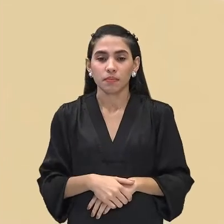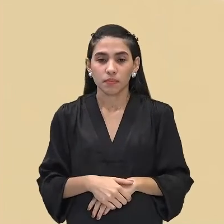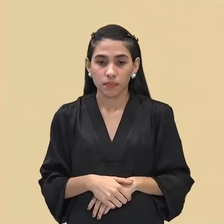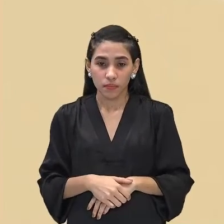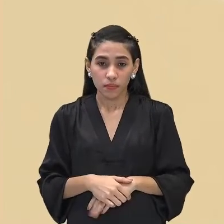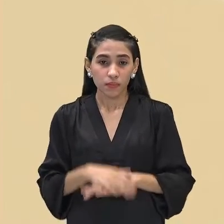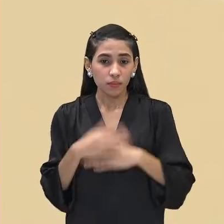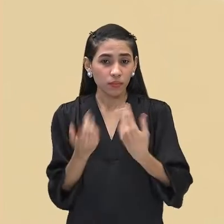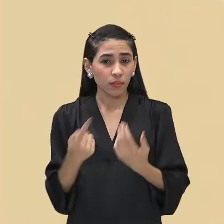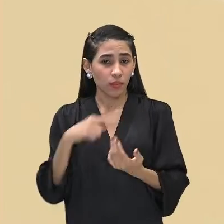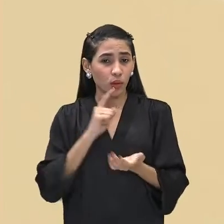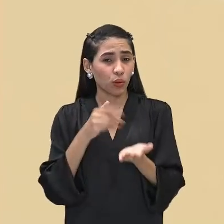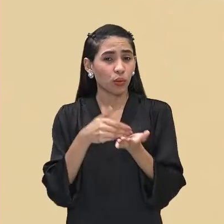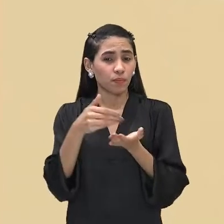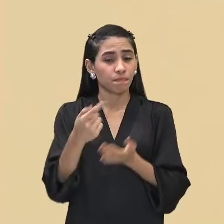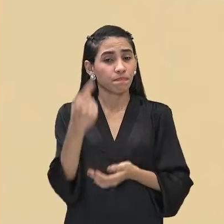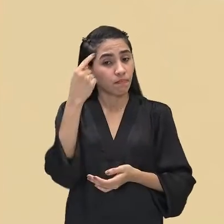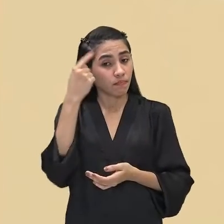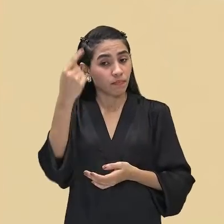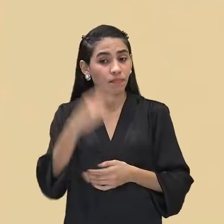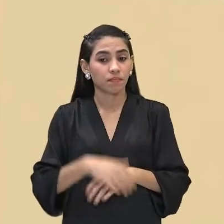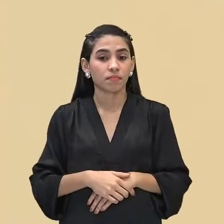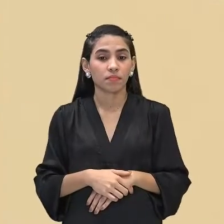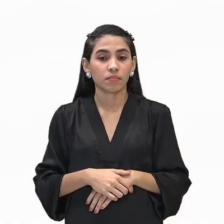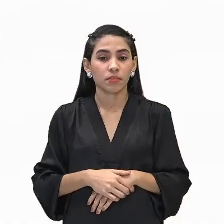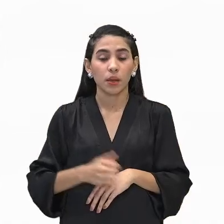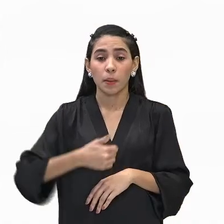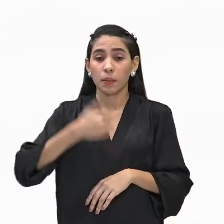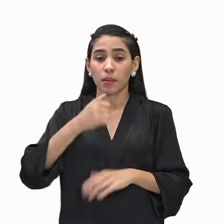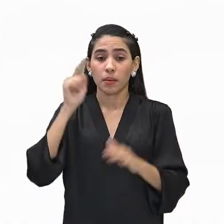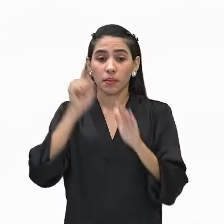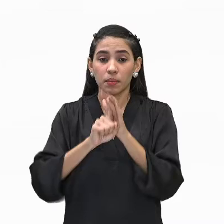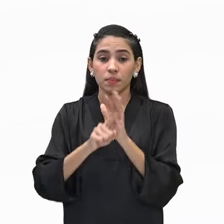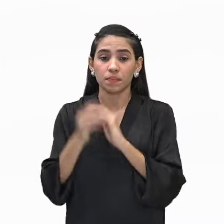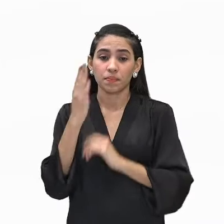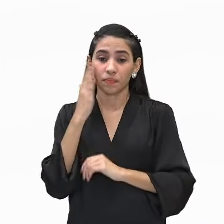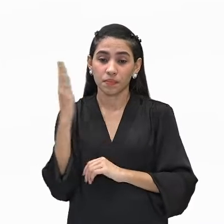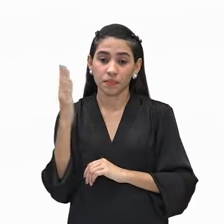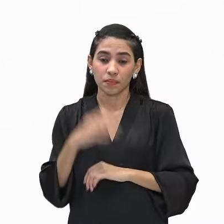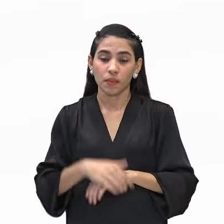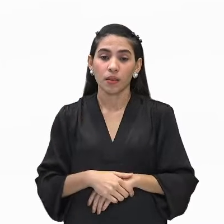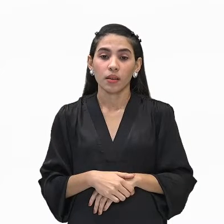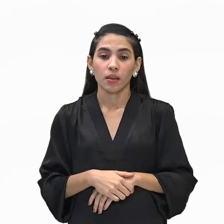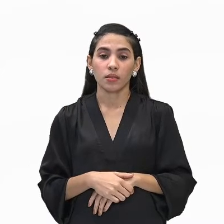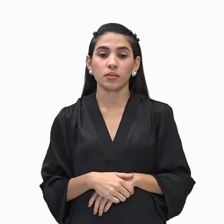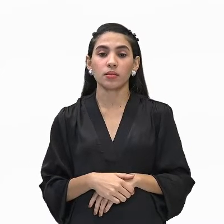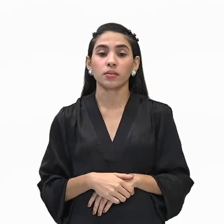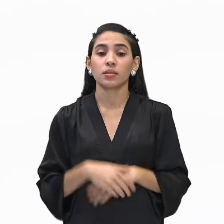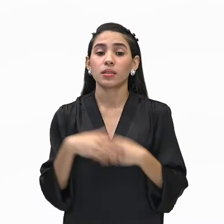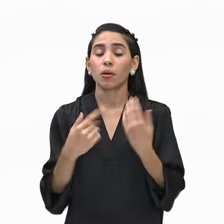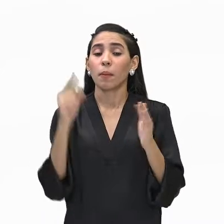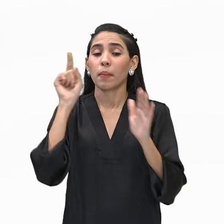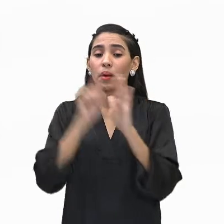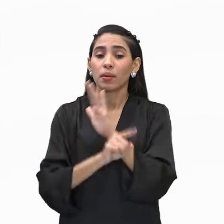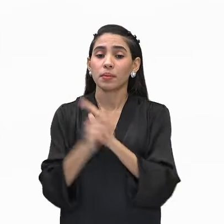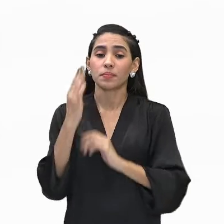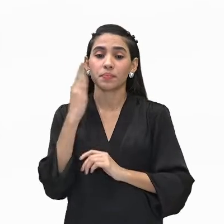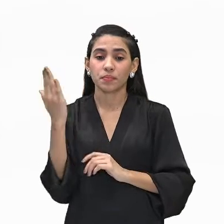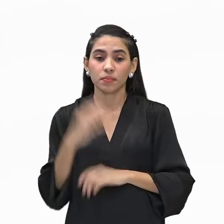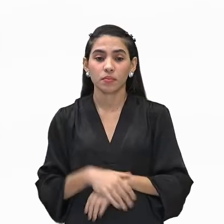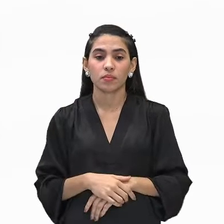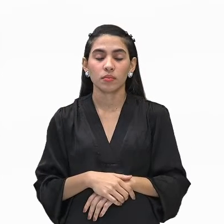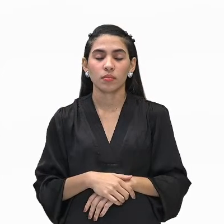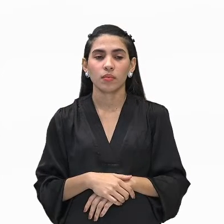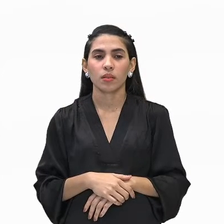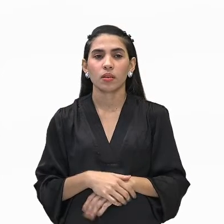gente começar a pensar nessa questão, vamos ver nossa primeira pergunta geradora de hoje? Então, pergunta geradora: como